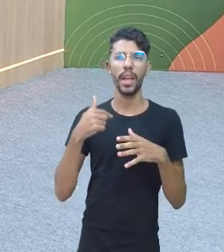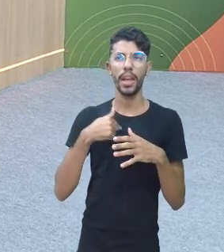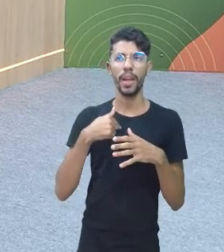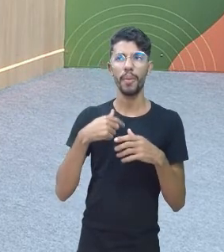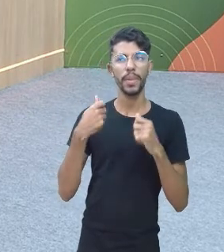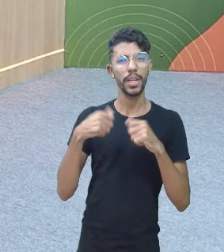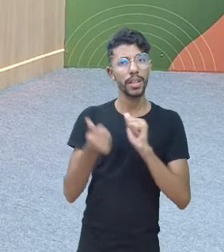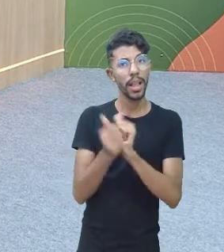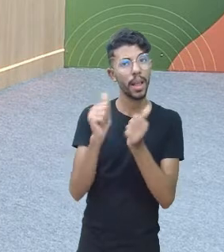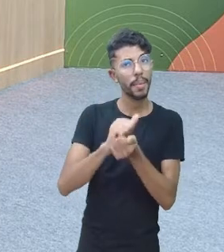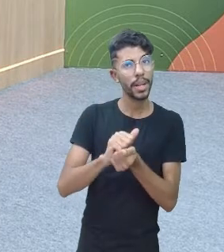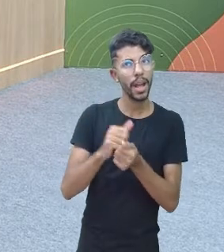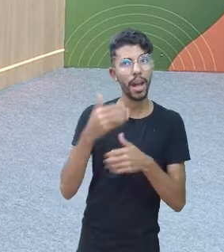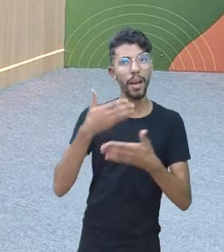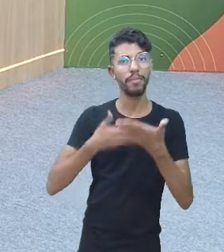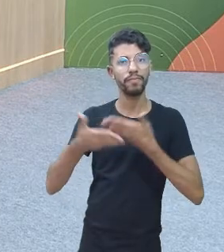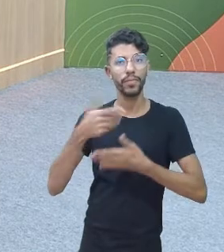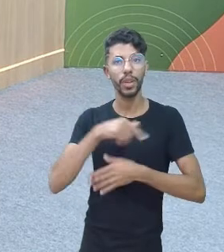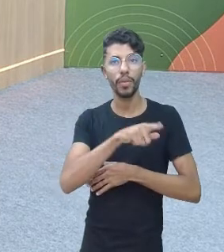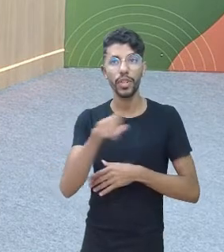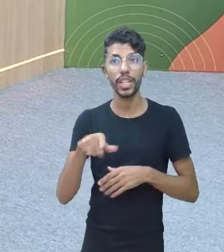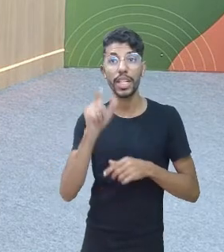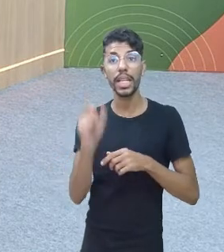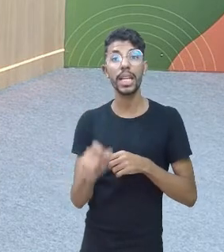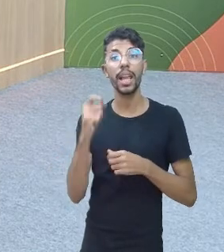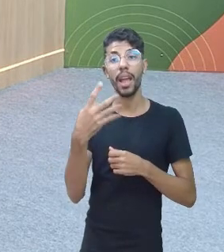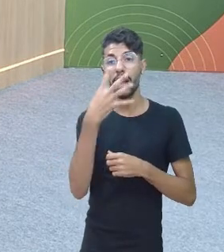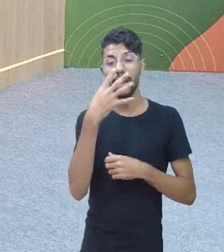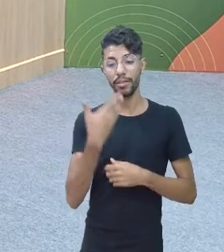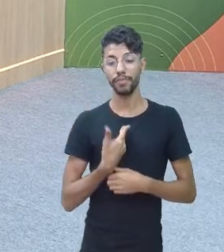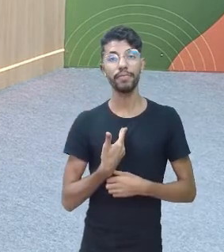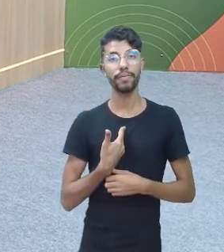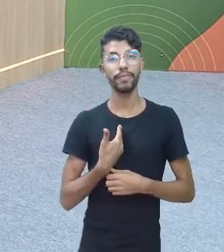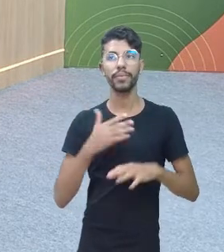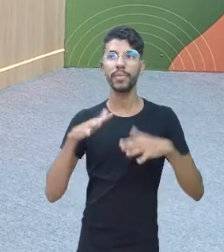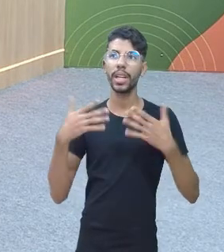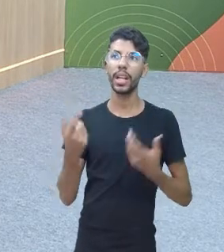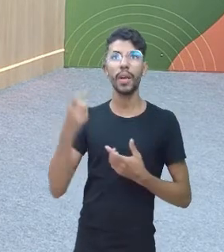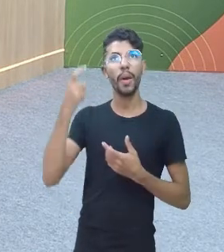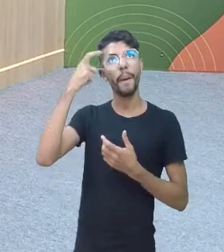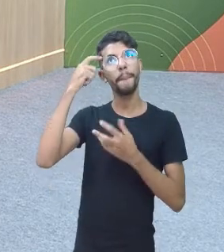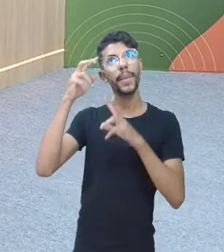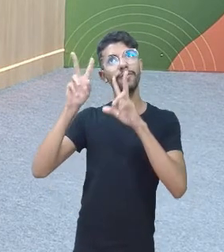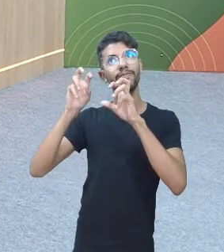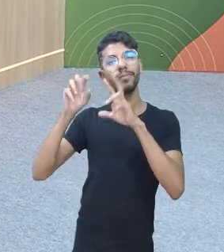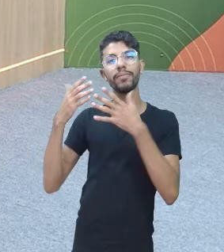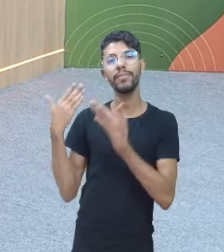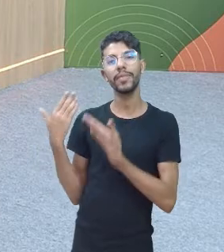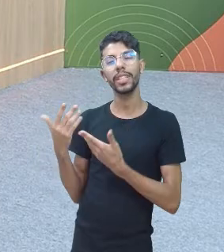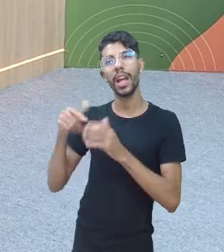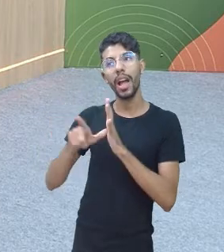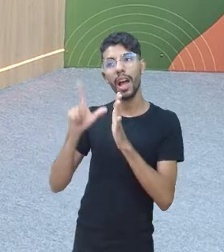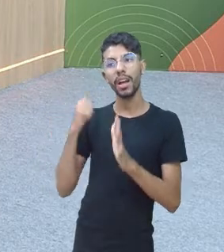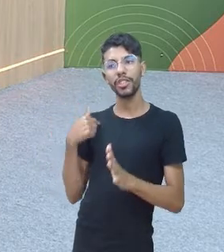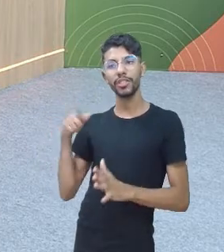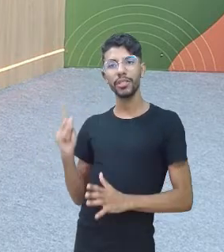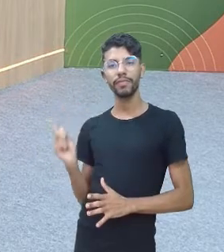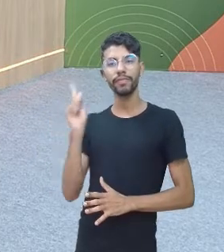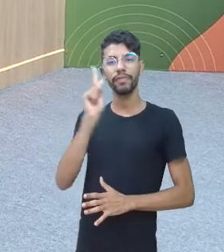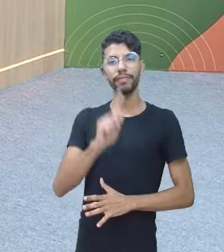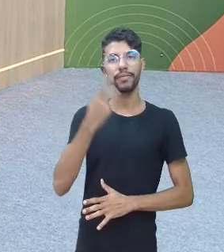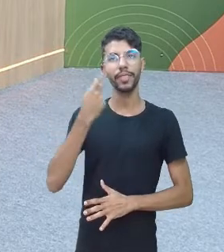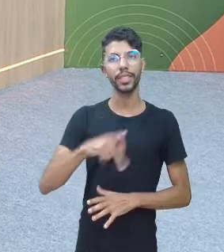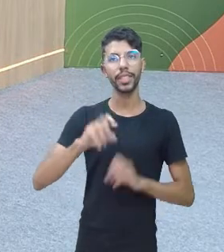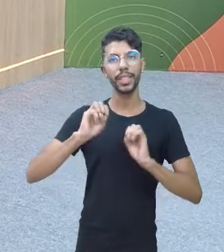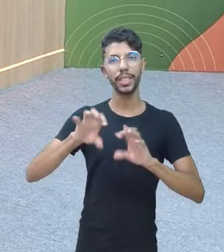para falar com vocês? Quem é que está me escutando? Então, tudo isso eu penso antes de vir aqui fazer essa aula para vocês, tá certo? Então, a